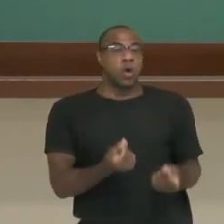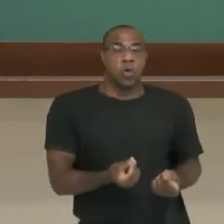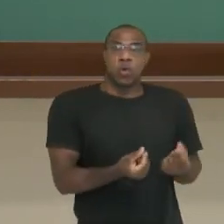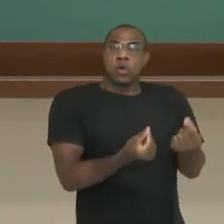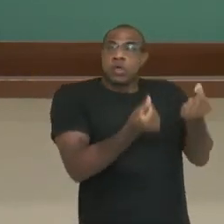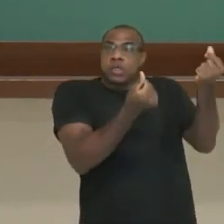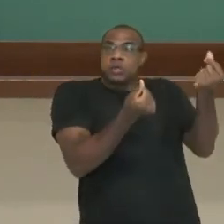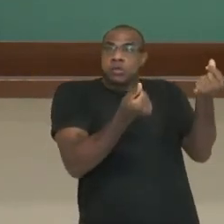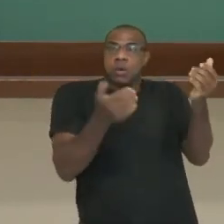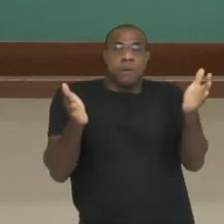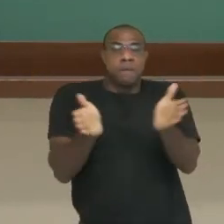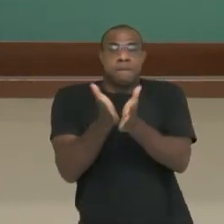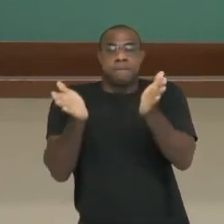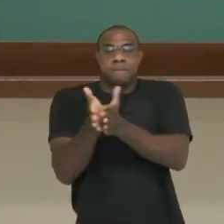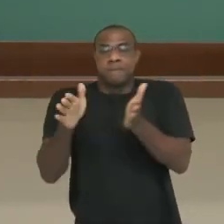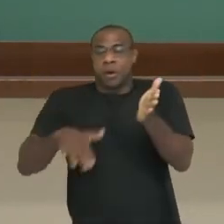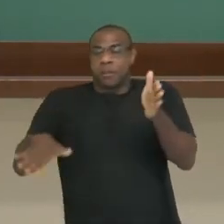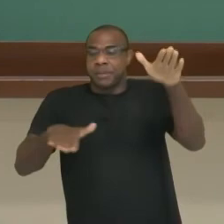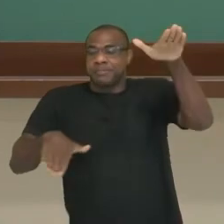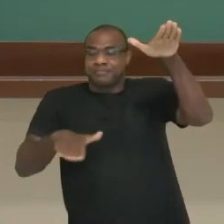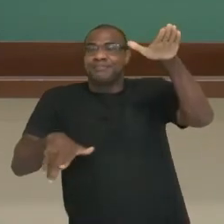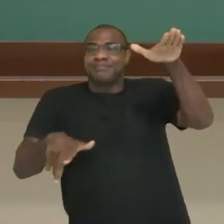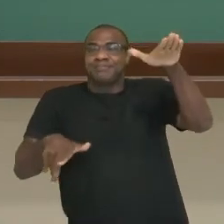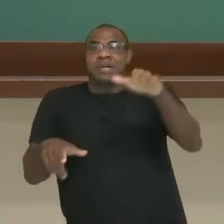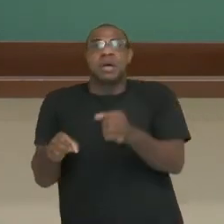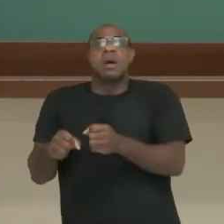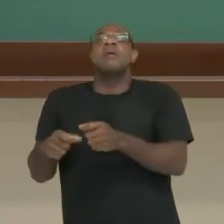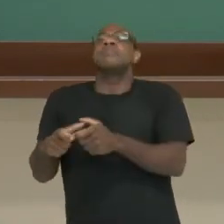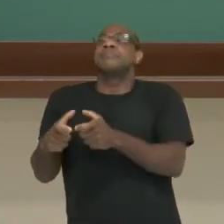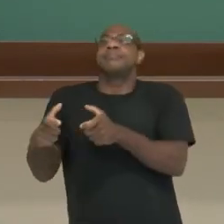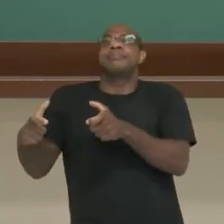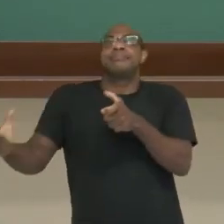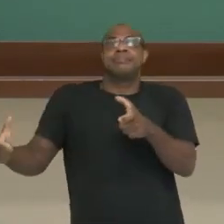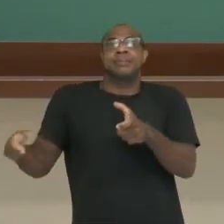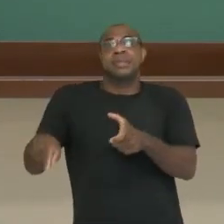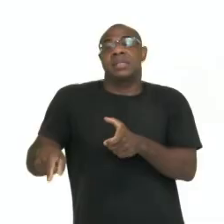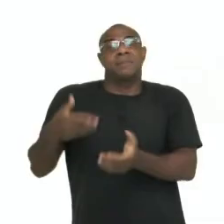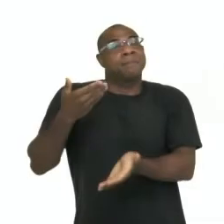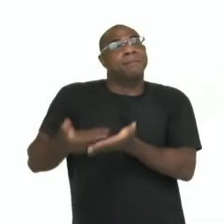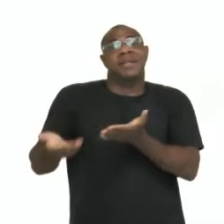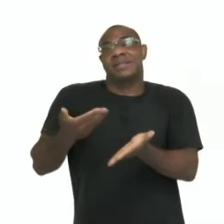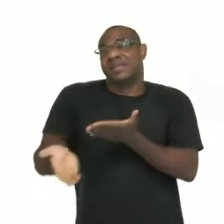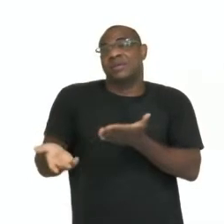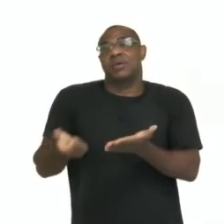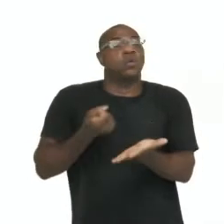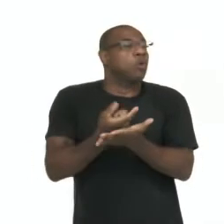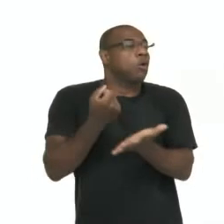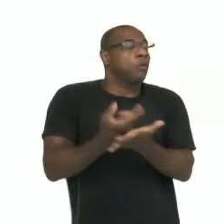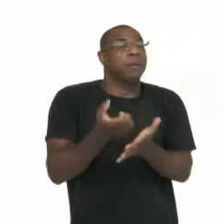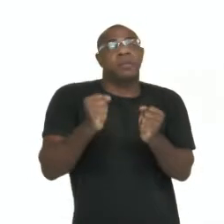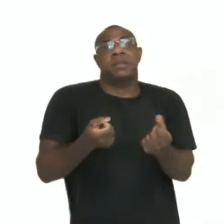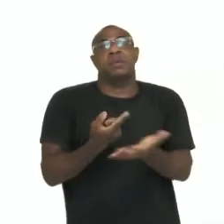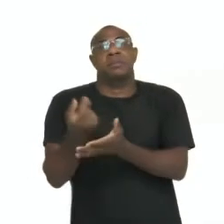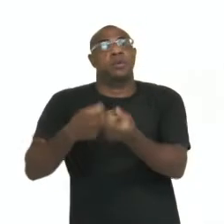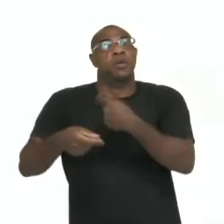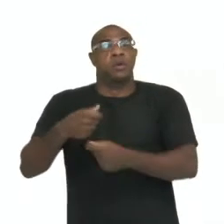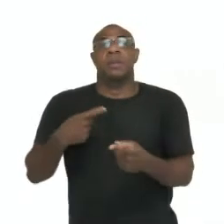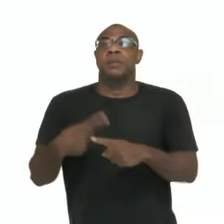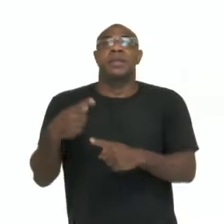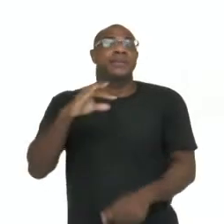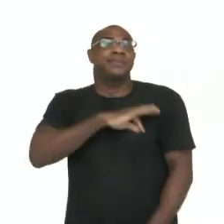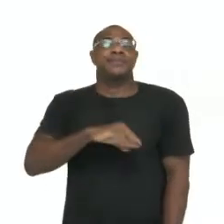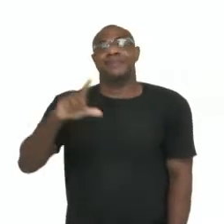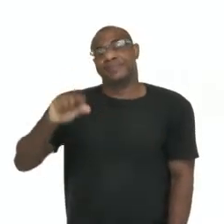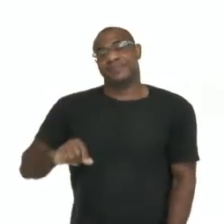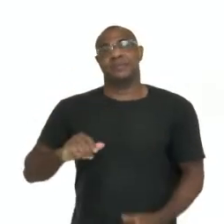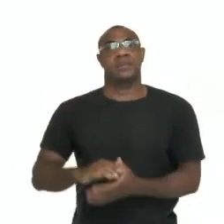riqueza se concentrou na mão dos mais ricos, os mais pobres perderam o poder de compra, perderam o poder econômico. Perda